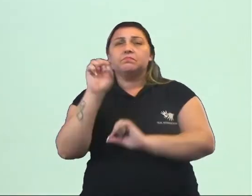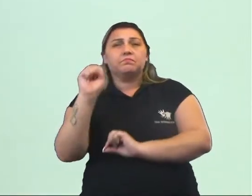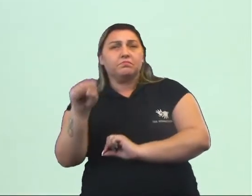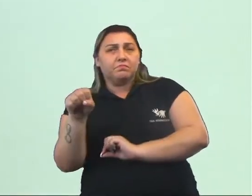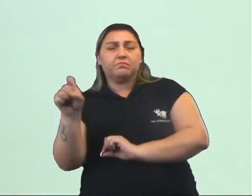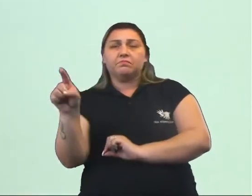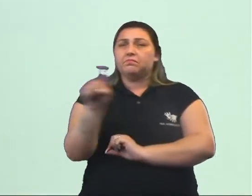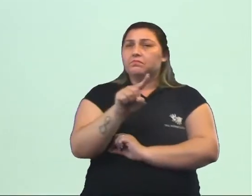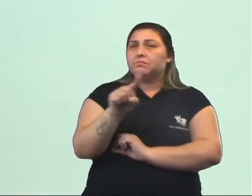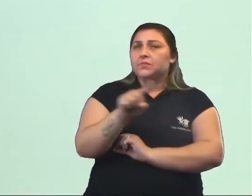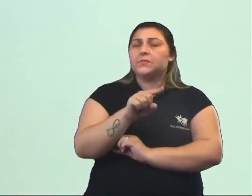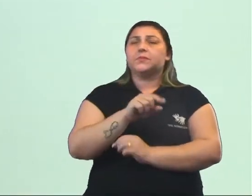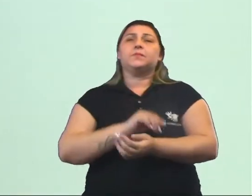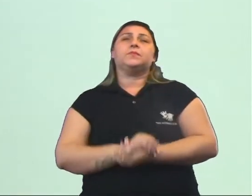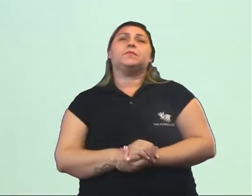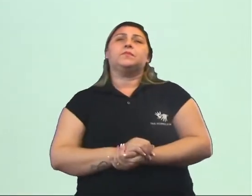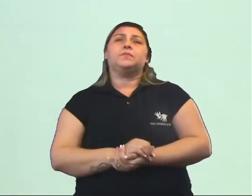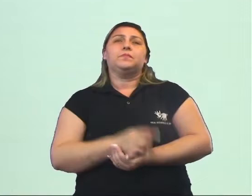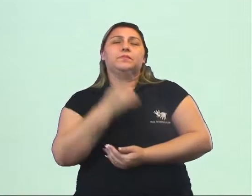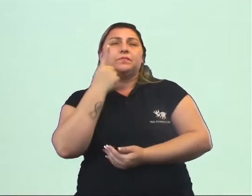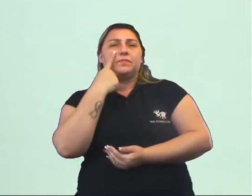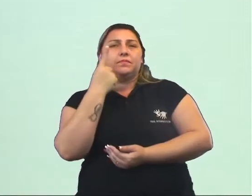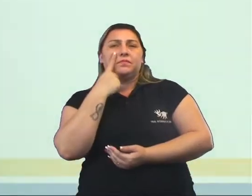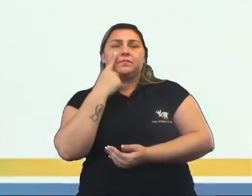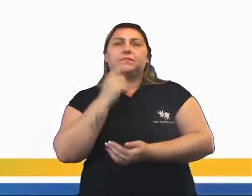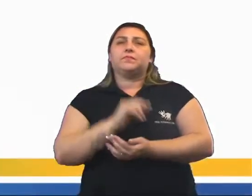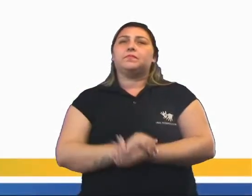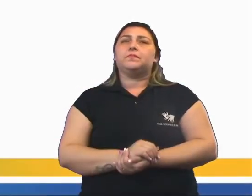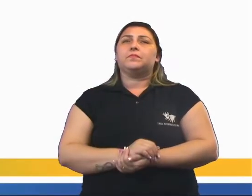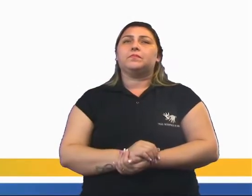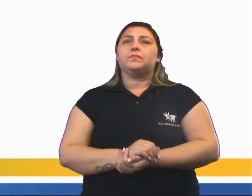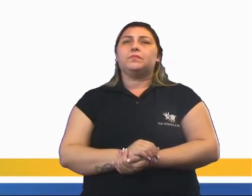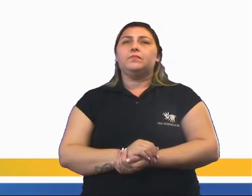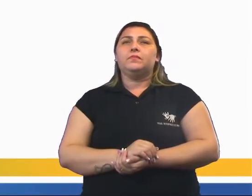sim ou que não? Vamos verificar juntos?